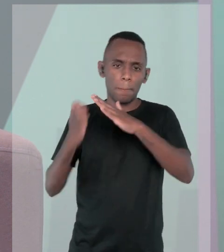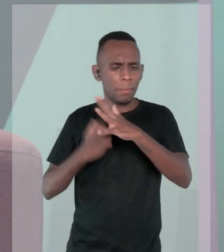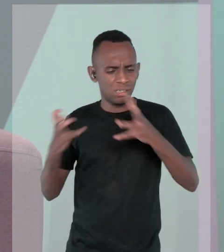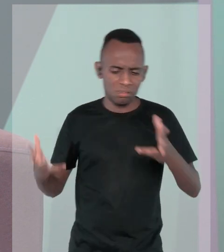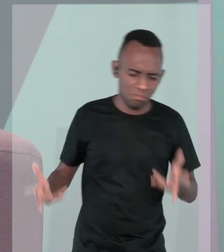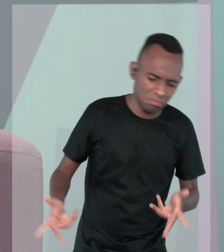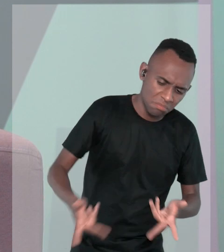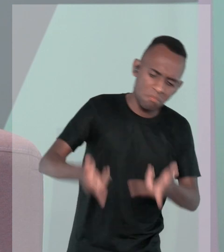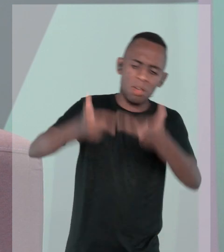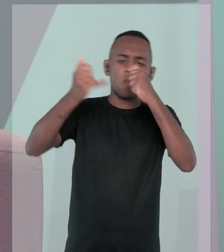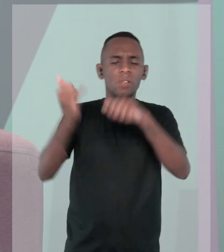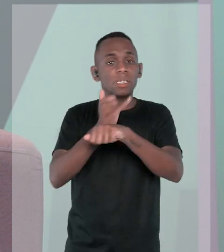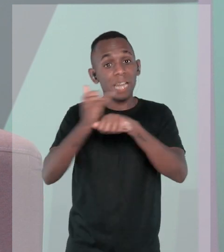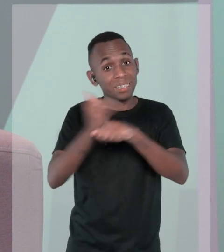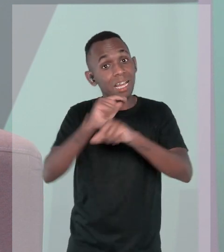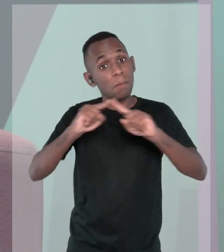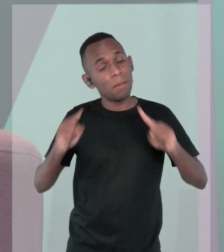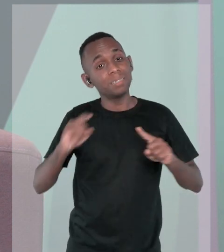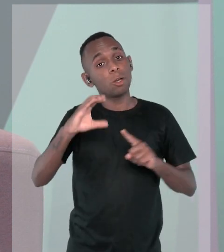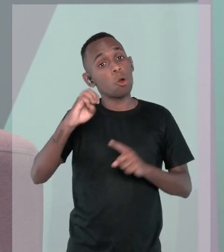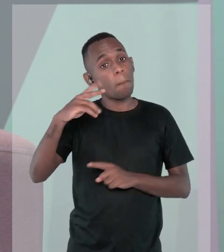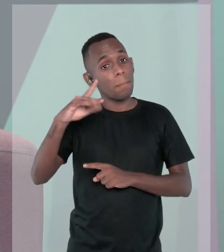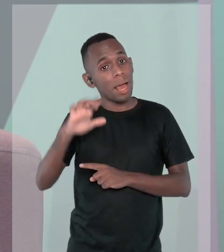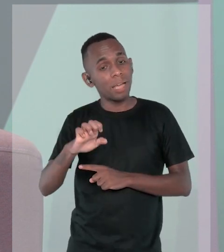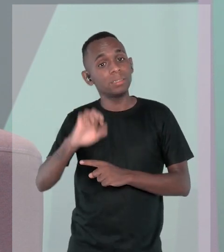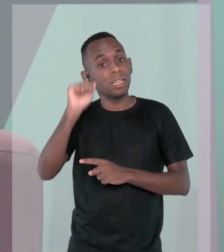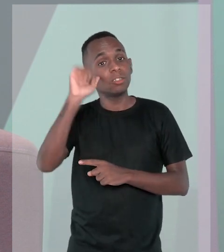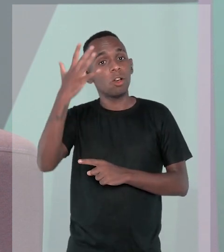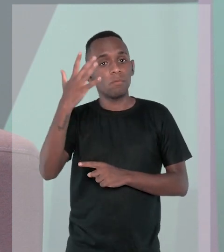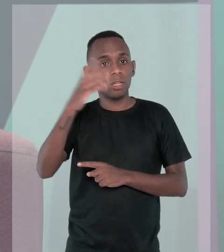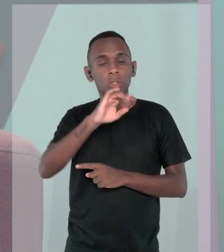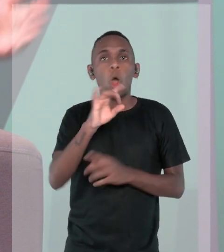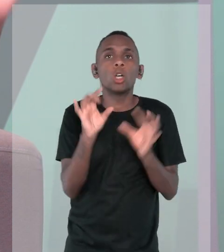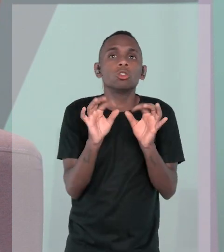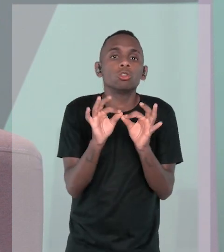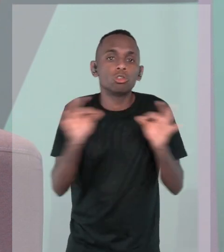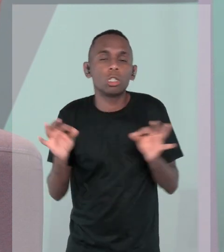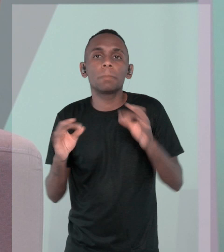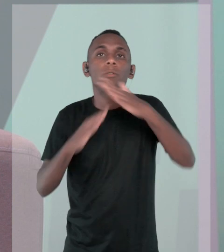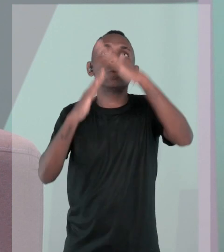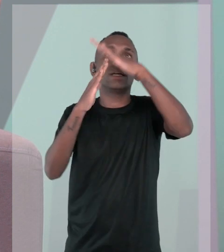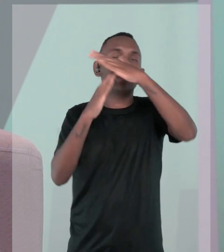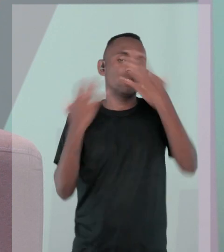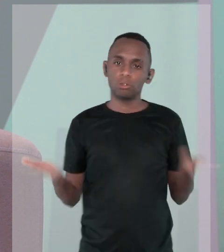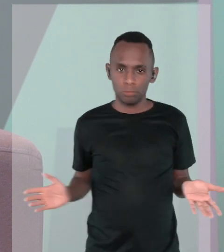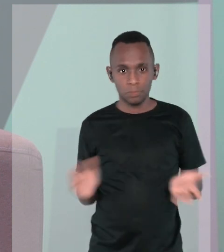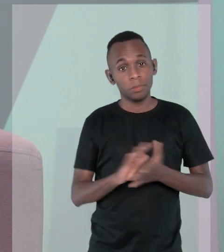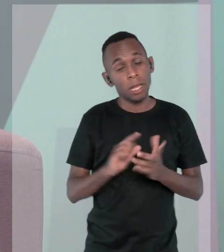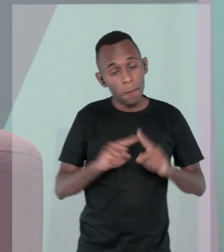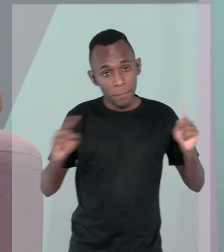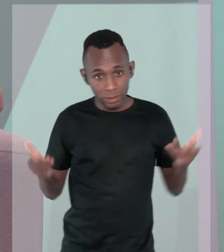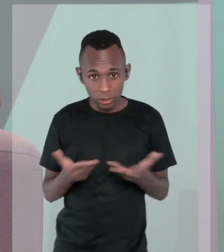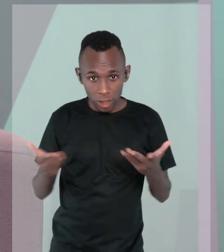de compliance. Mas é um compliance resolutivo e não simplesmente subir muros por aí.